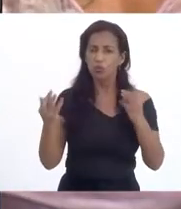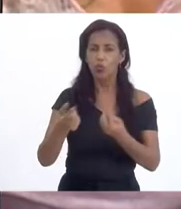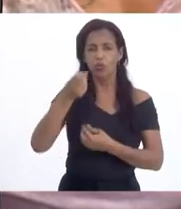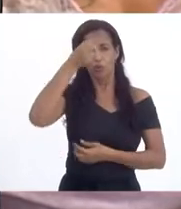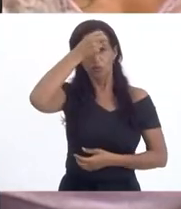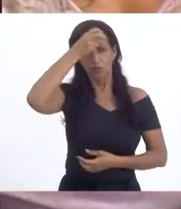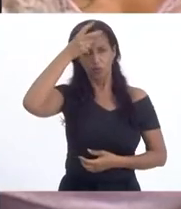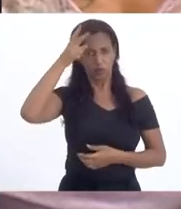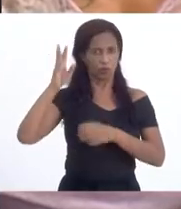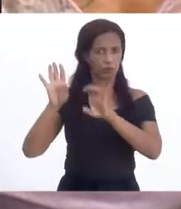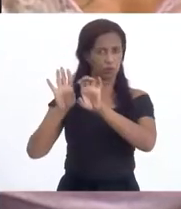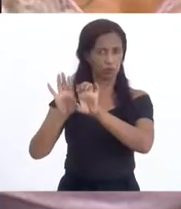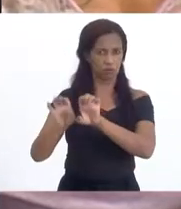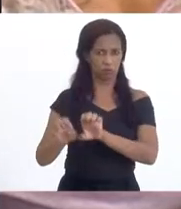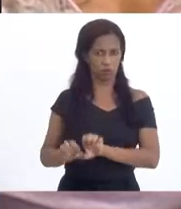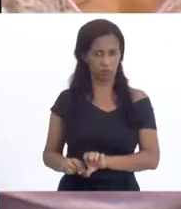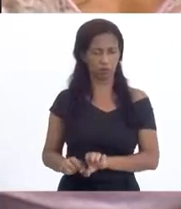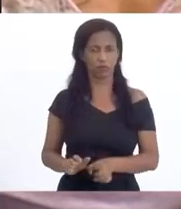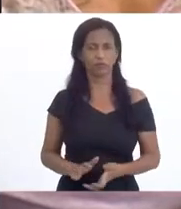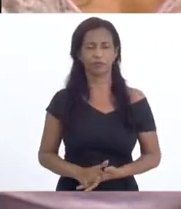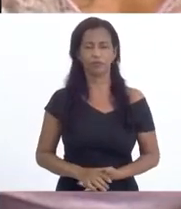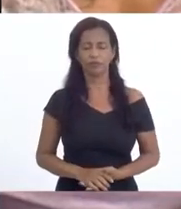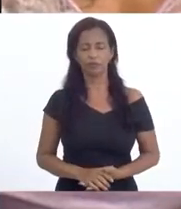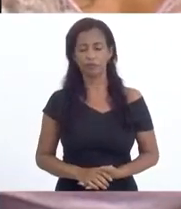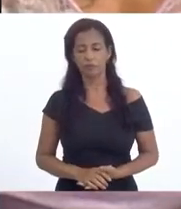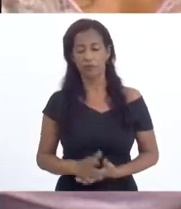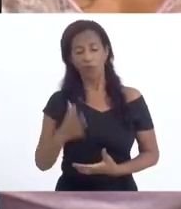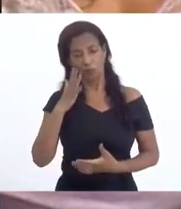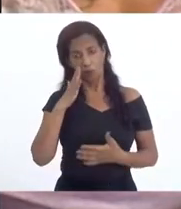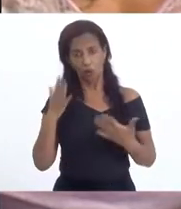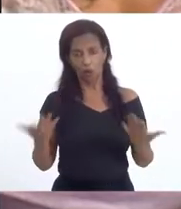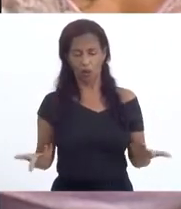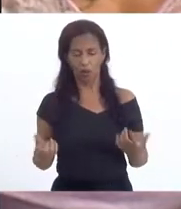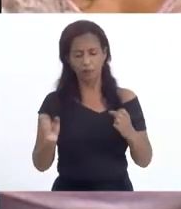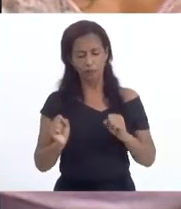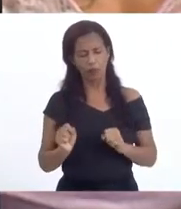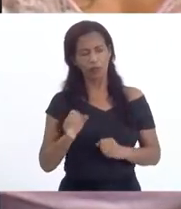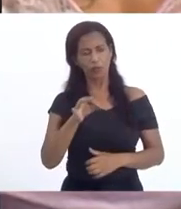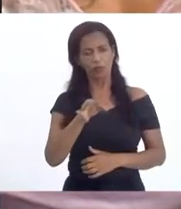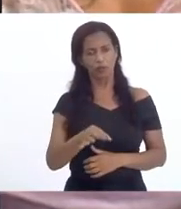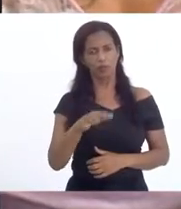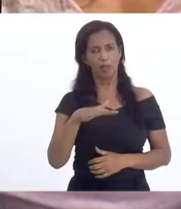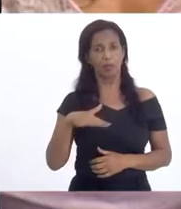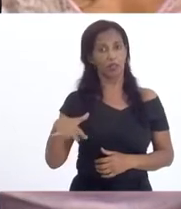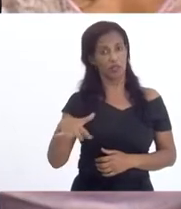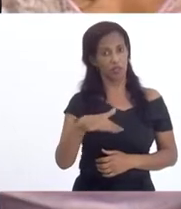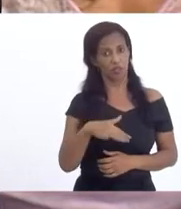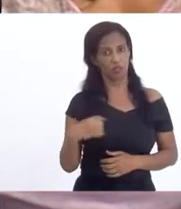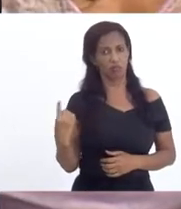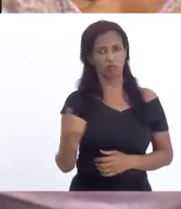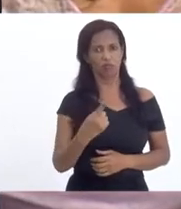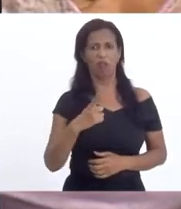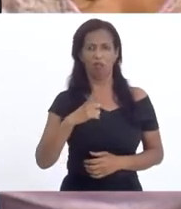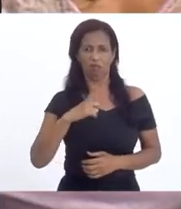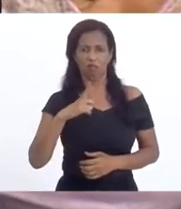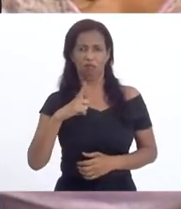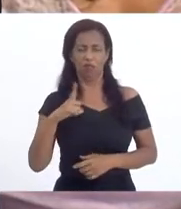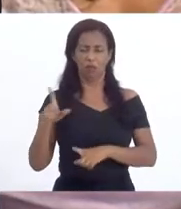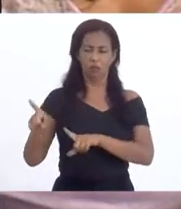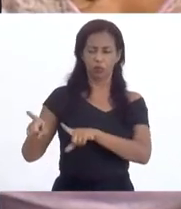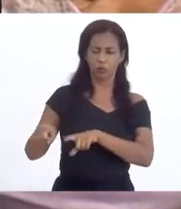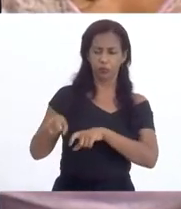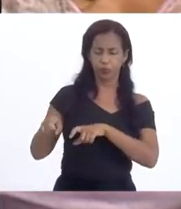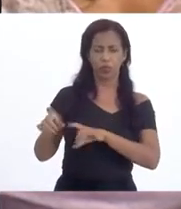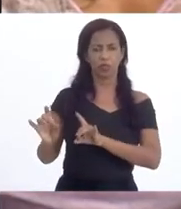na infraestrutura. Olha, posso afirmar que a nossa região tem vocação agrícola